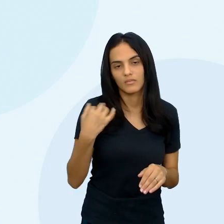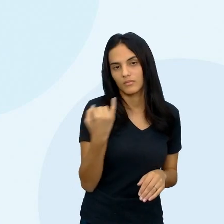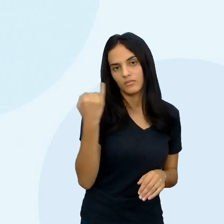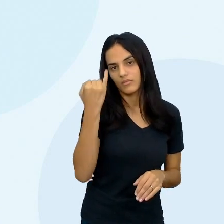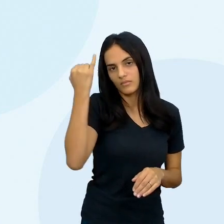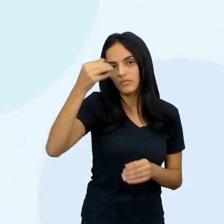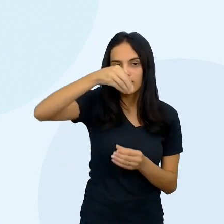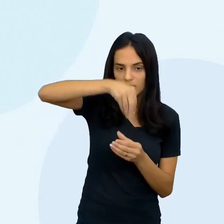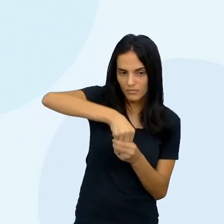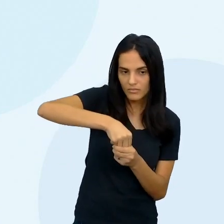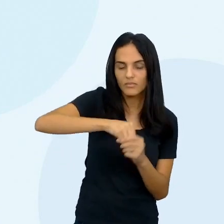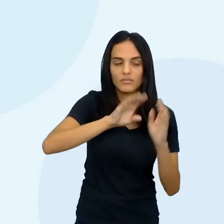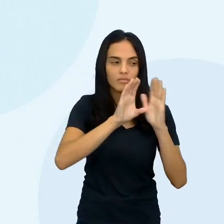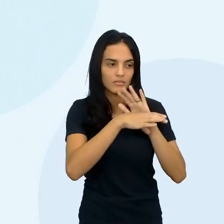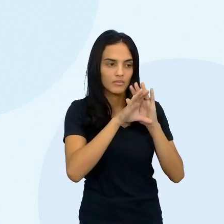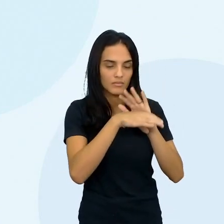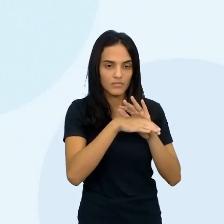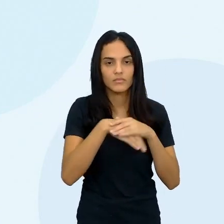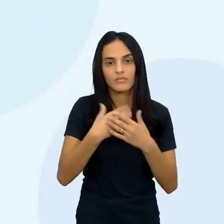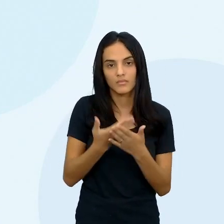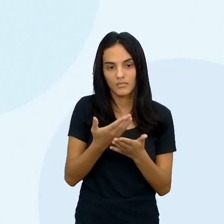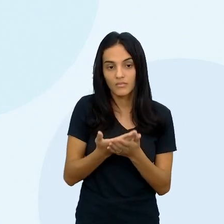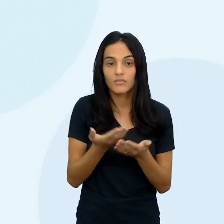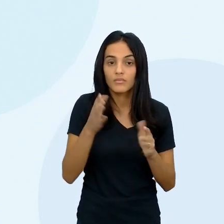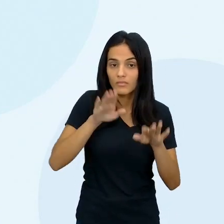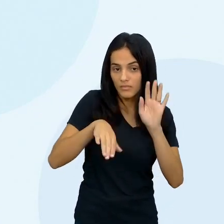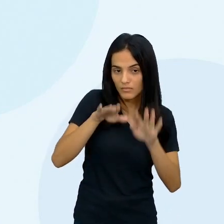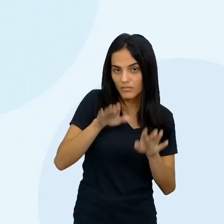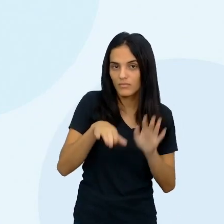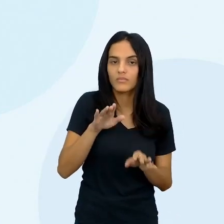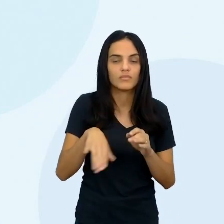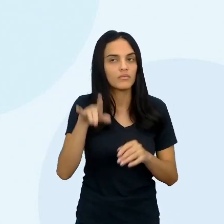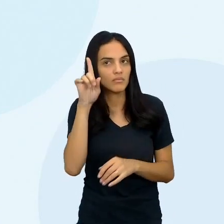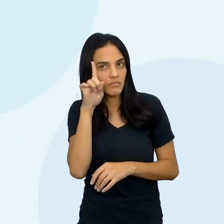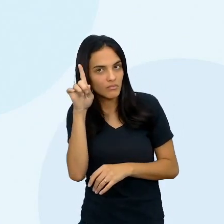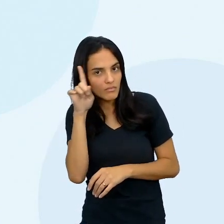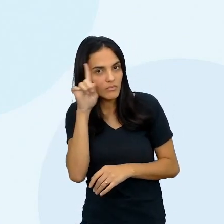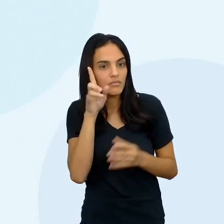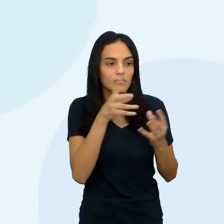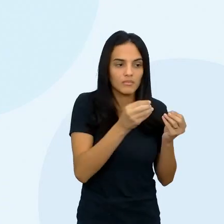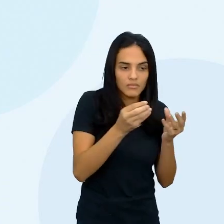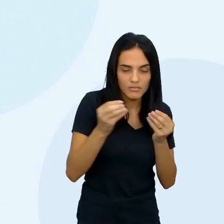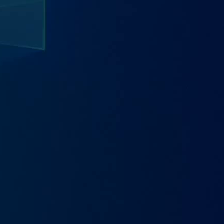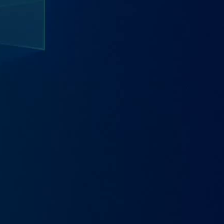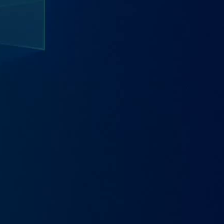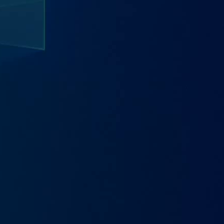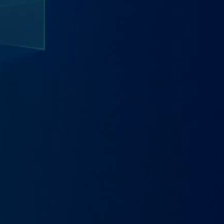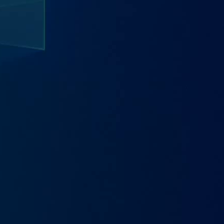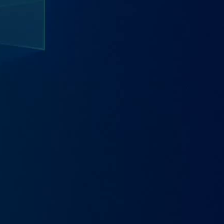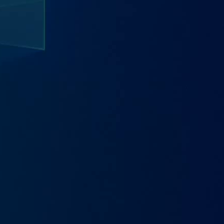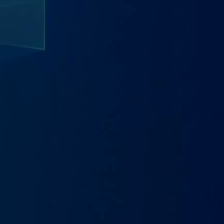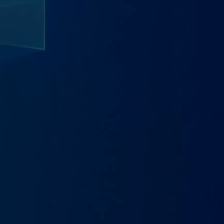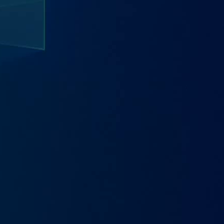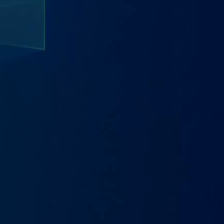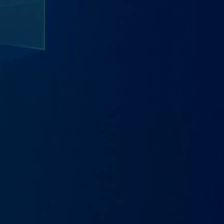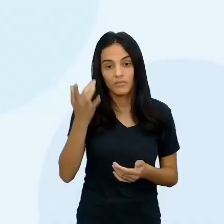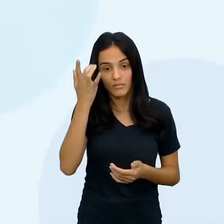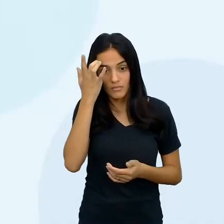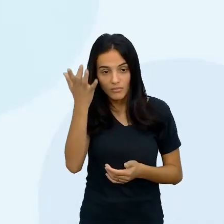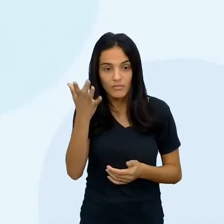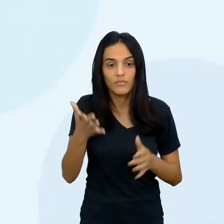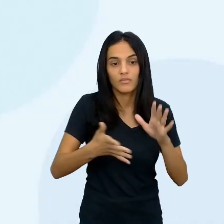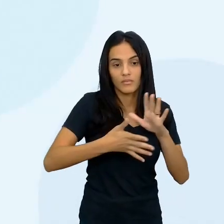importante dentro do contexto educacional. Às vezes, o dia a dia, são muitas salas. Então, essa facilidade do